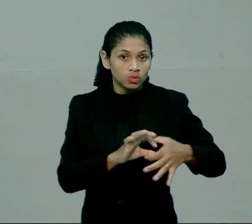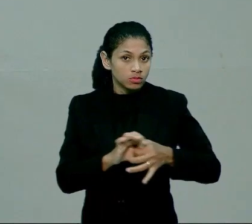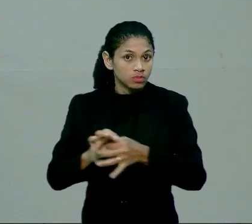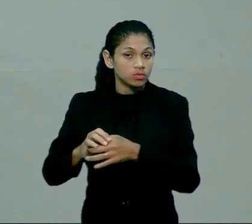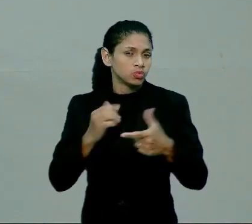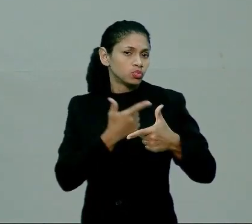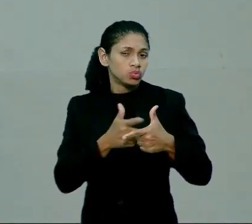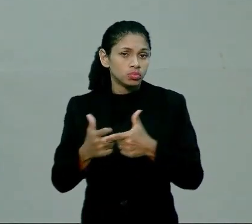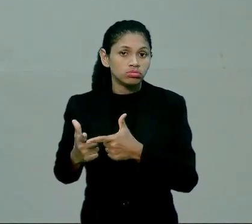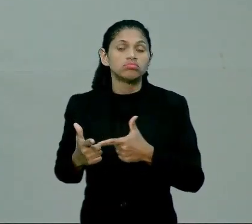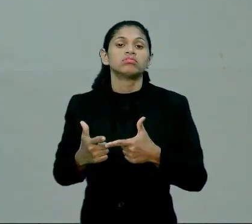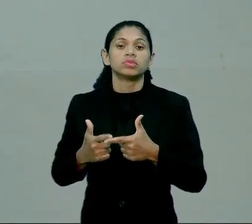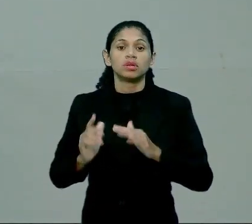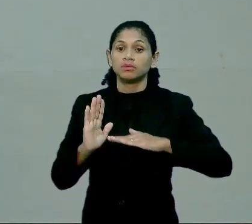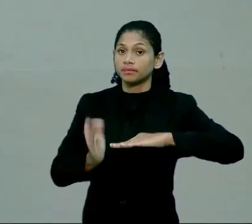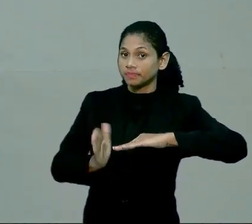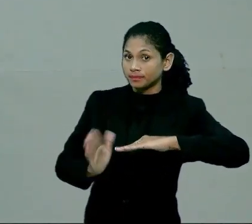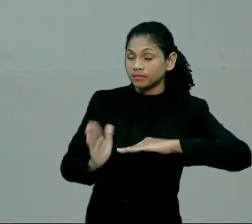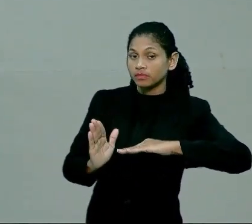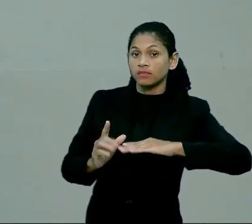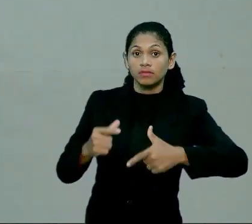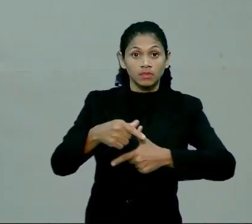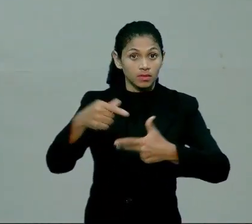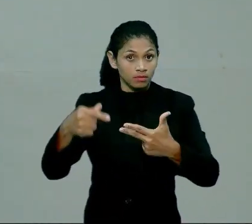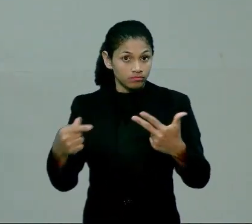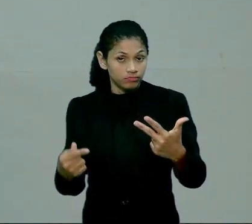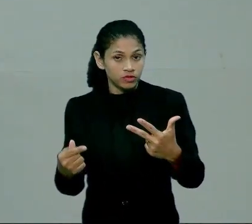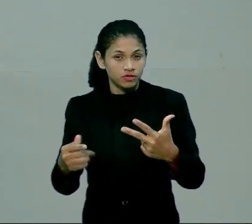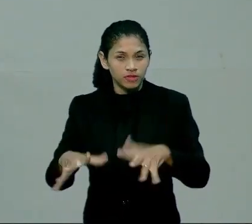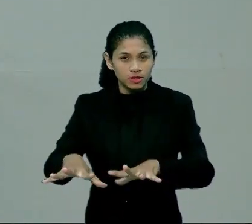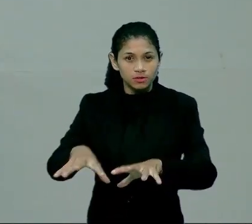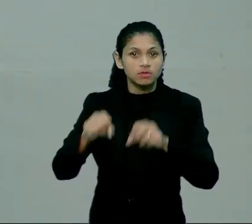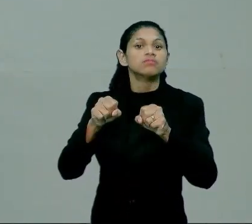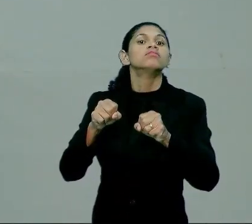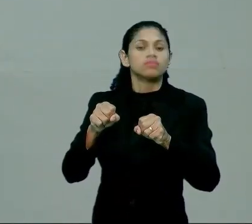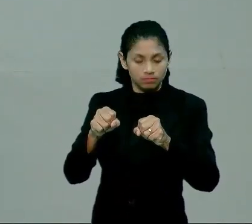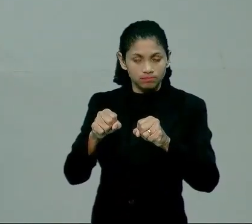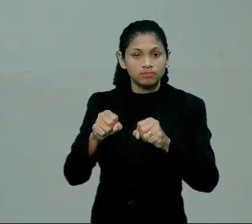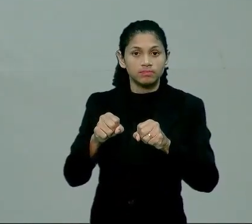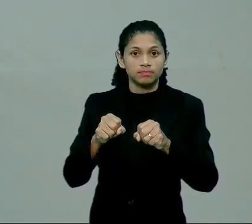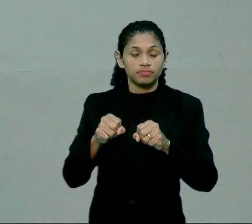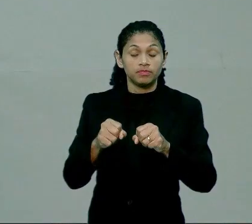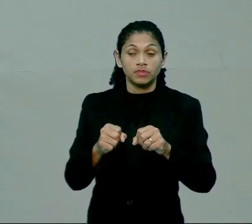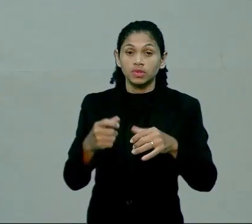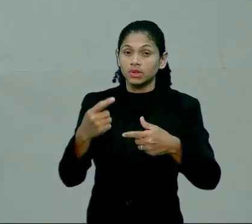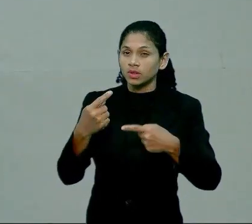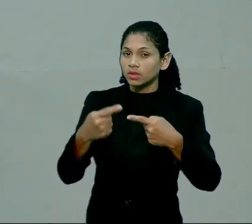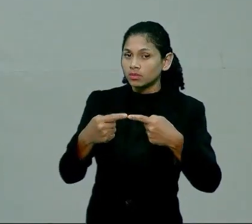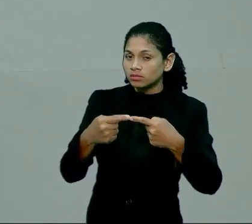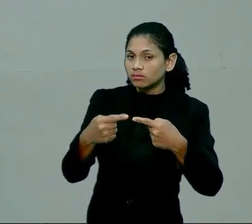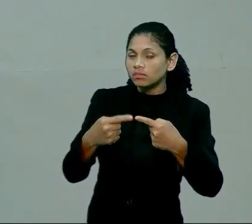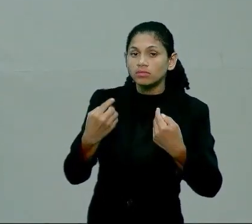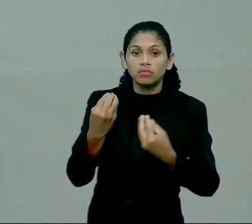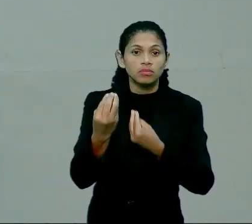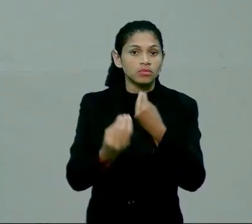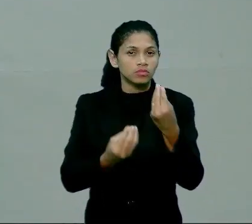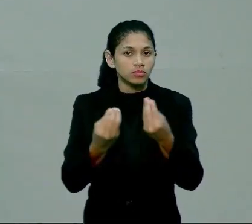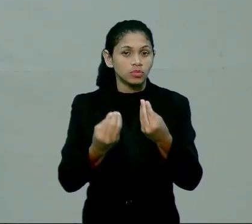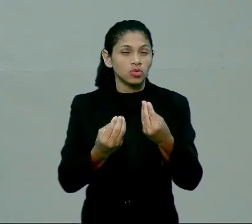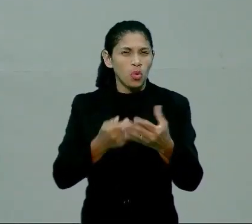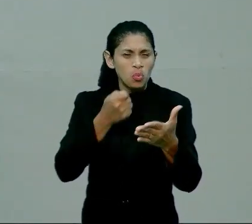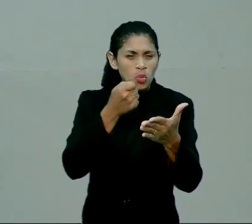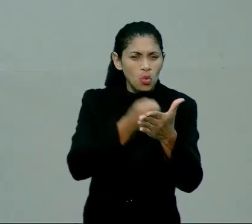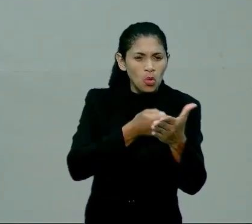problematização, né, questões contemporâneas, o Enem vai fazer esse resgate e a gente vai fazer a associação de como essa